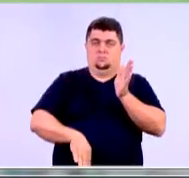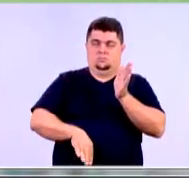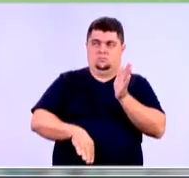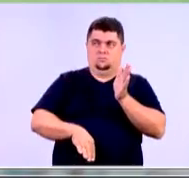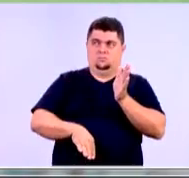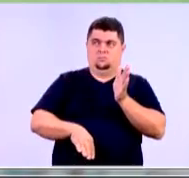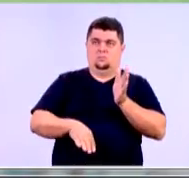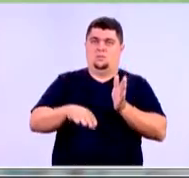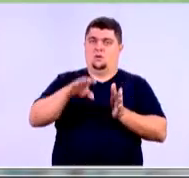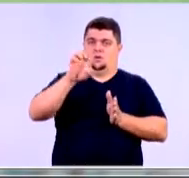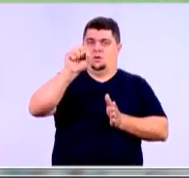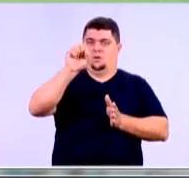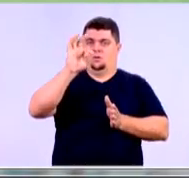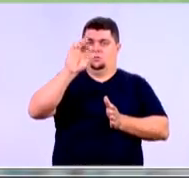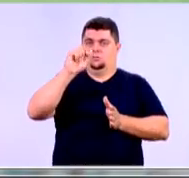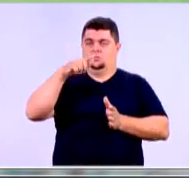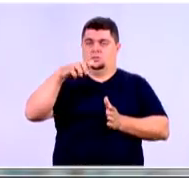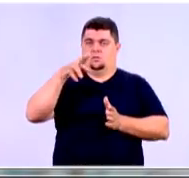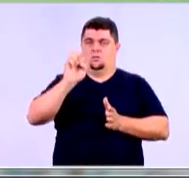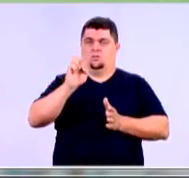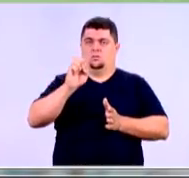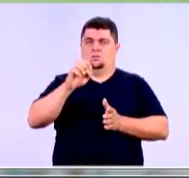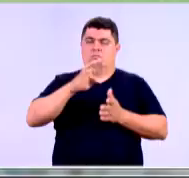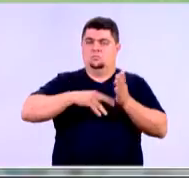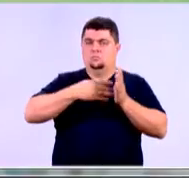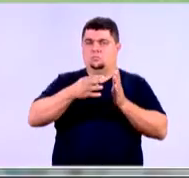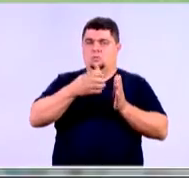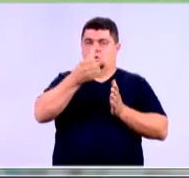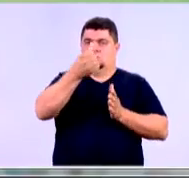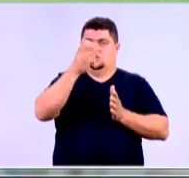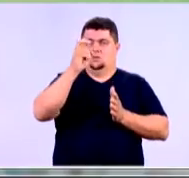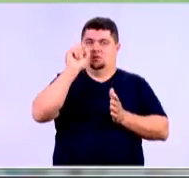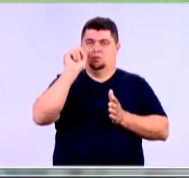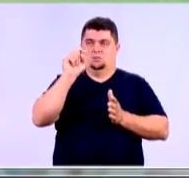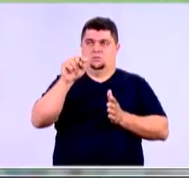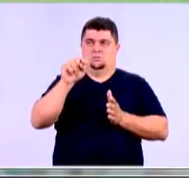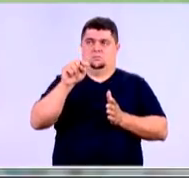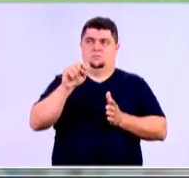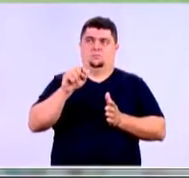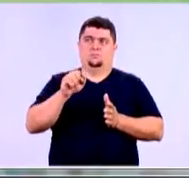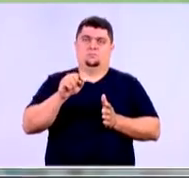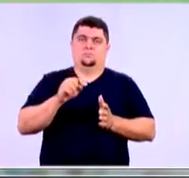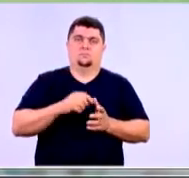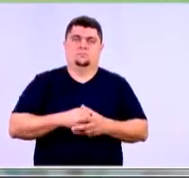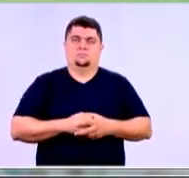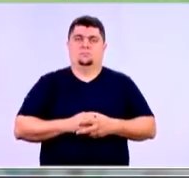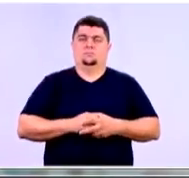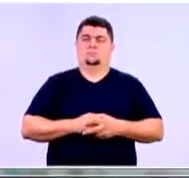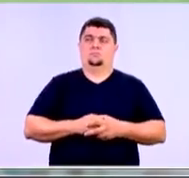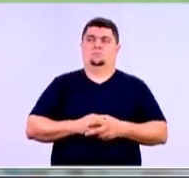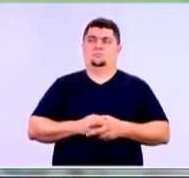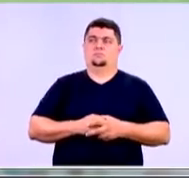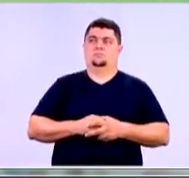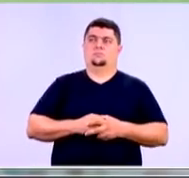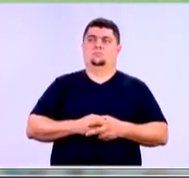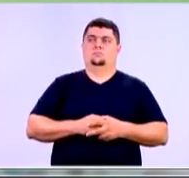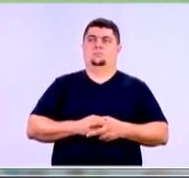Subtraindo o valor dos estoques. No caso, 65 mil. Obrigada, professora. Aqui, ó, gente, 65 mil.